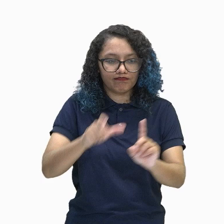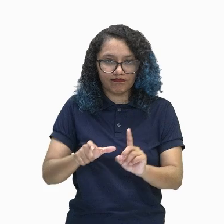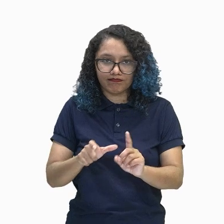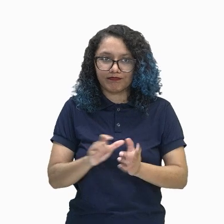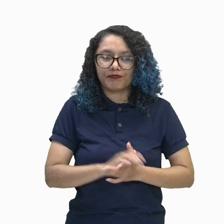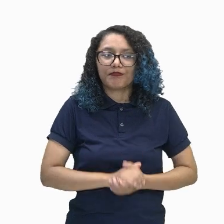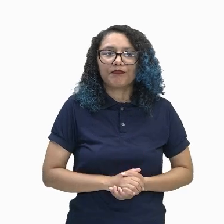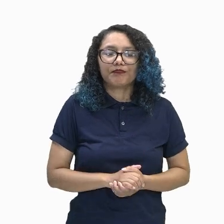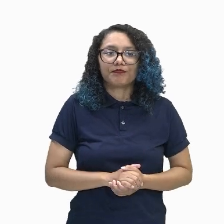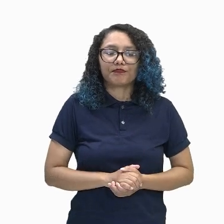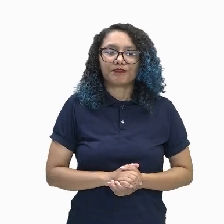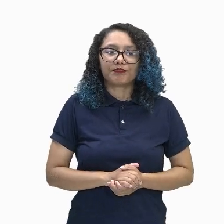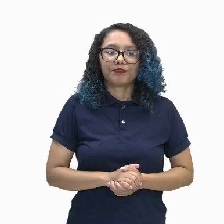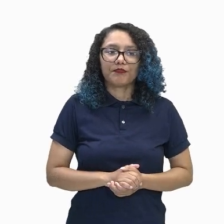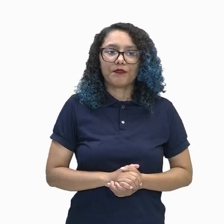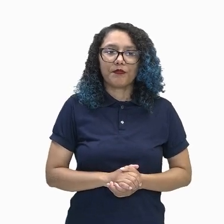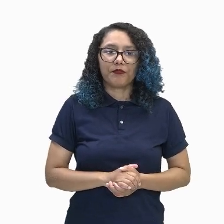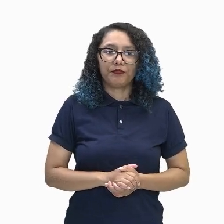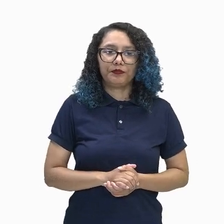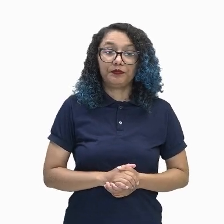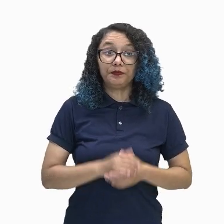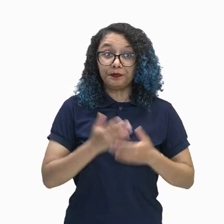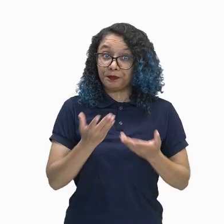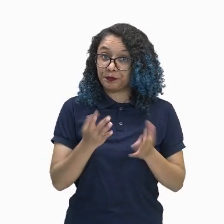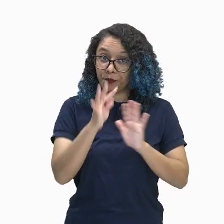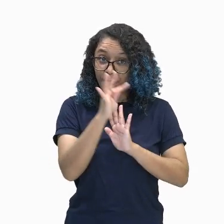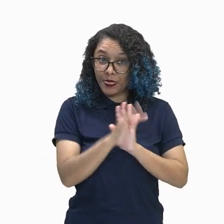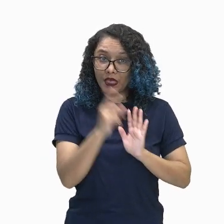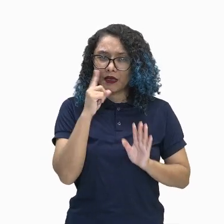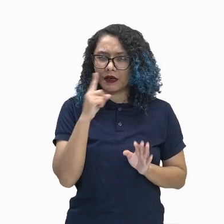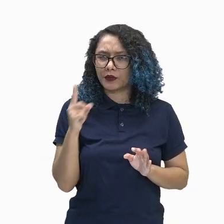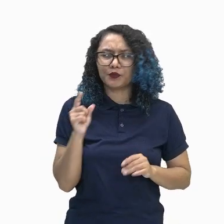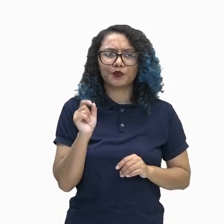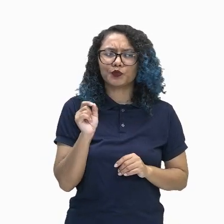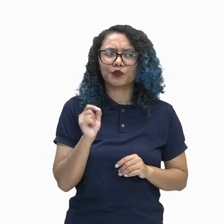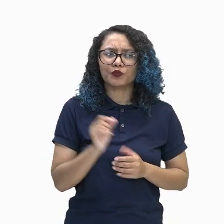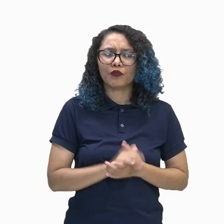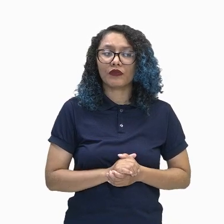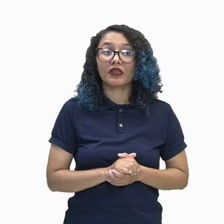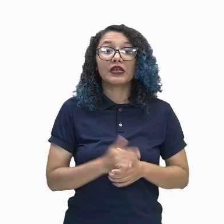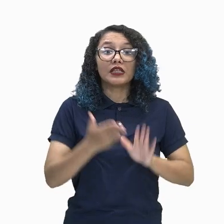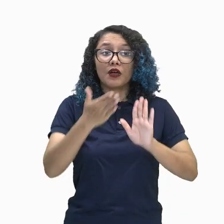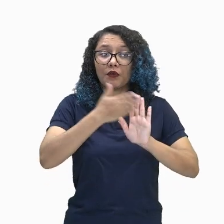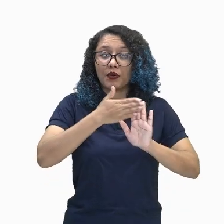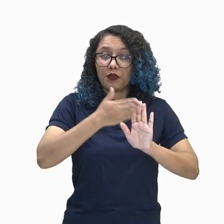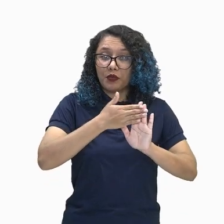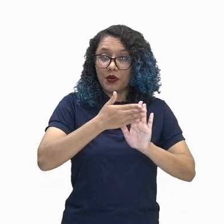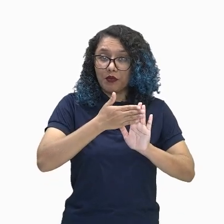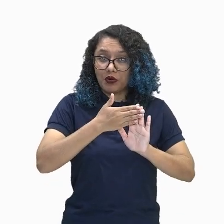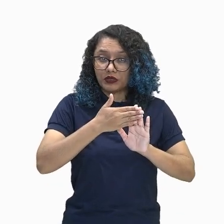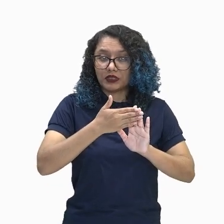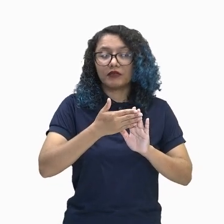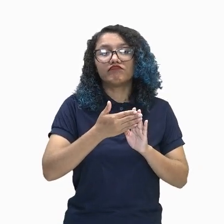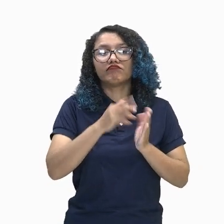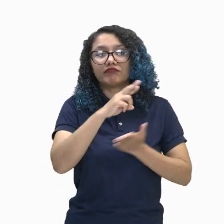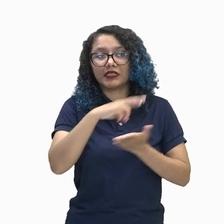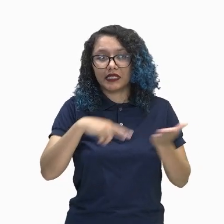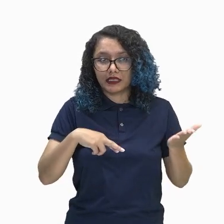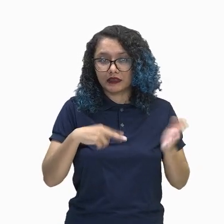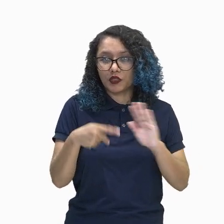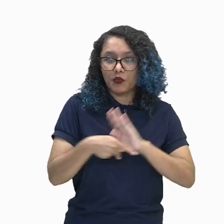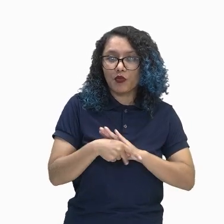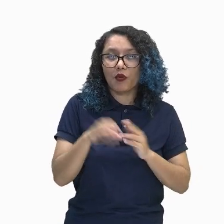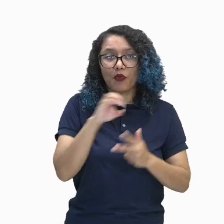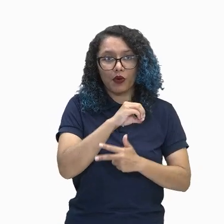Pessoal, esse texto que nós acabamos de ler é uma proposta de redação do